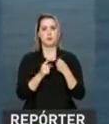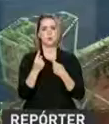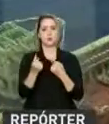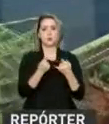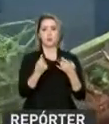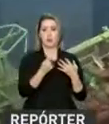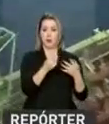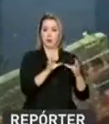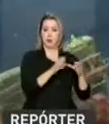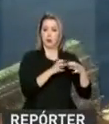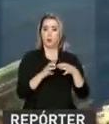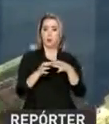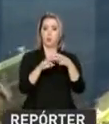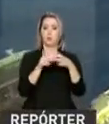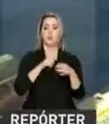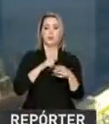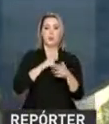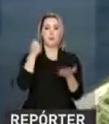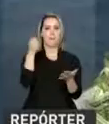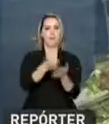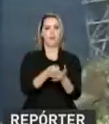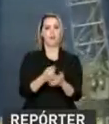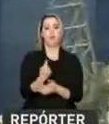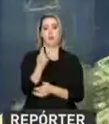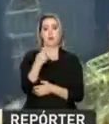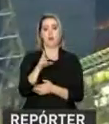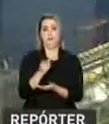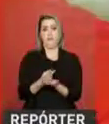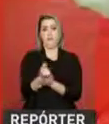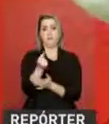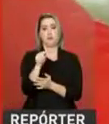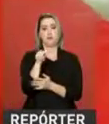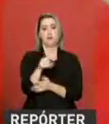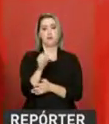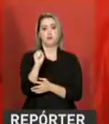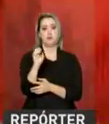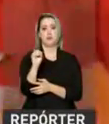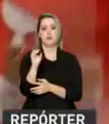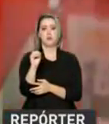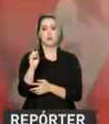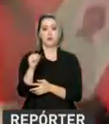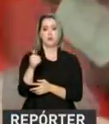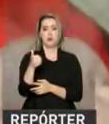cada bloco, a estatal terá de pagar um bônus de assinatura de